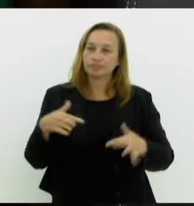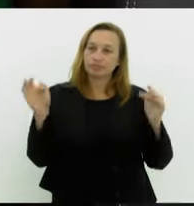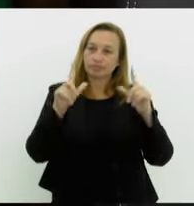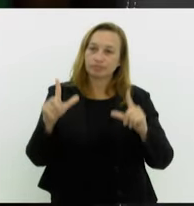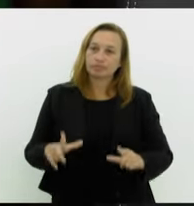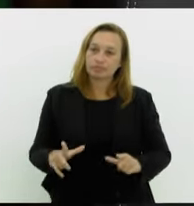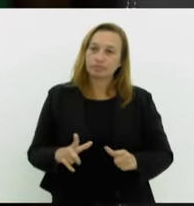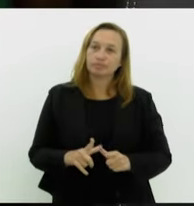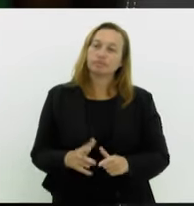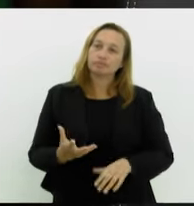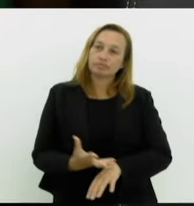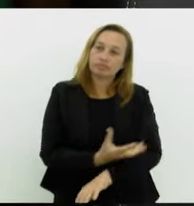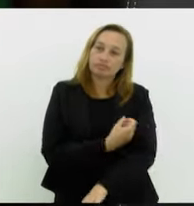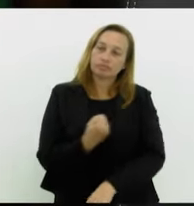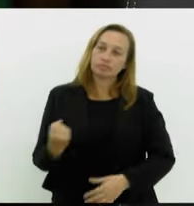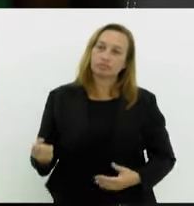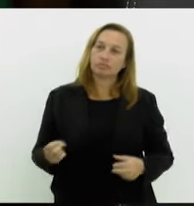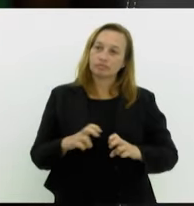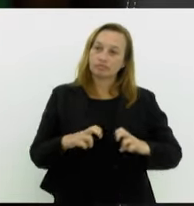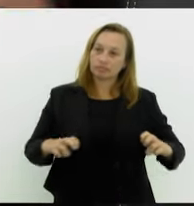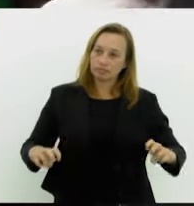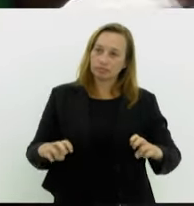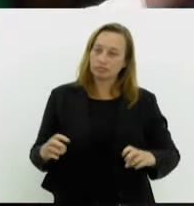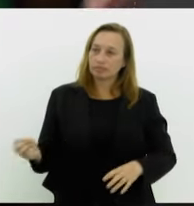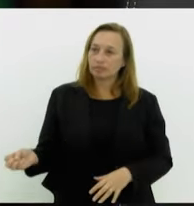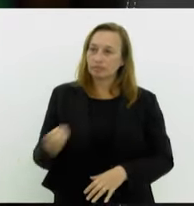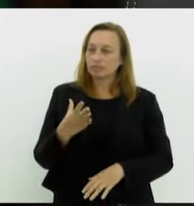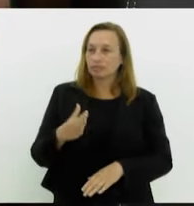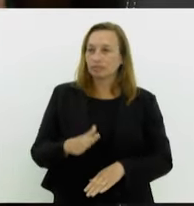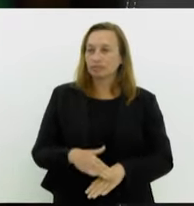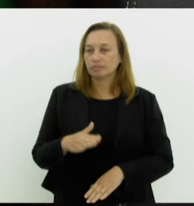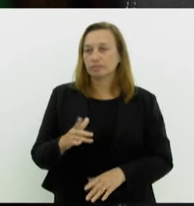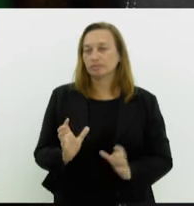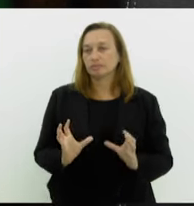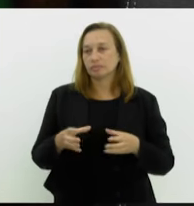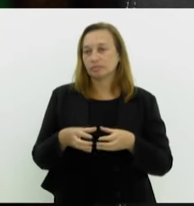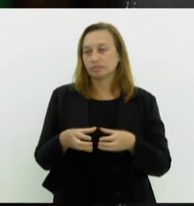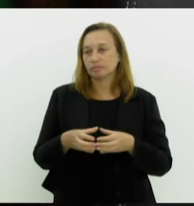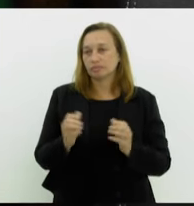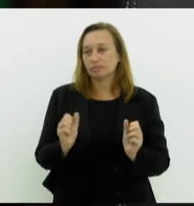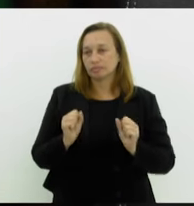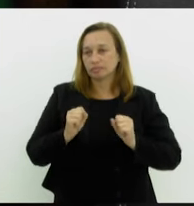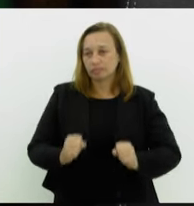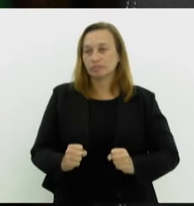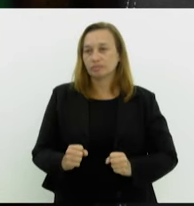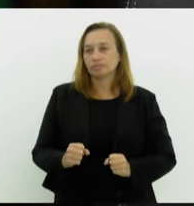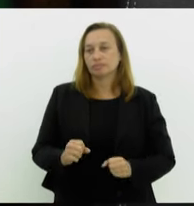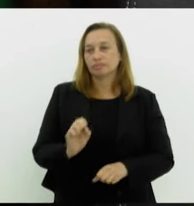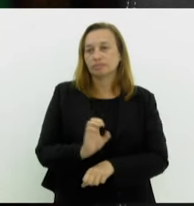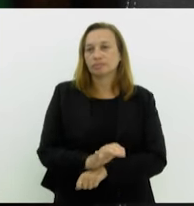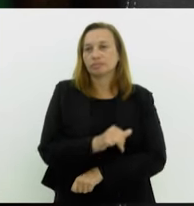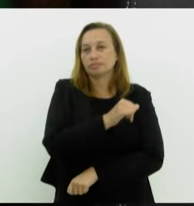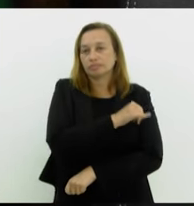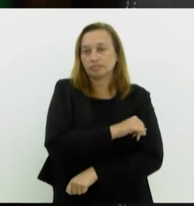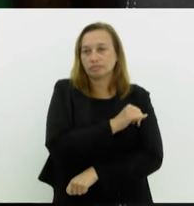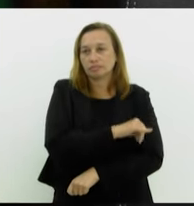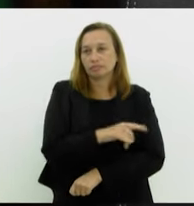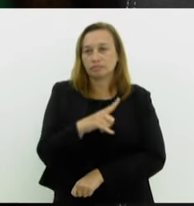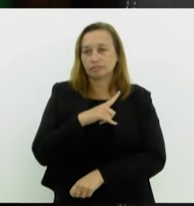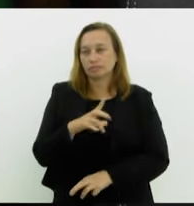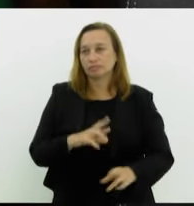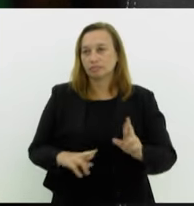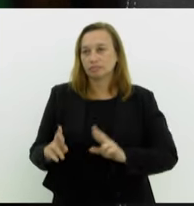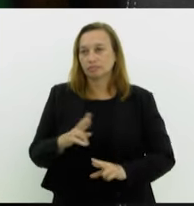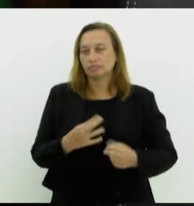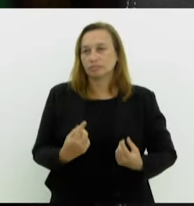feliz e muito emocionada de estar nessa mesa sendo a mais nova dessa turma que é uma turma potente que o nosso Estado do Rio de Janeiro tem em relação ao